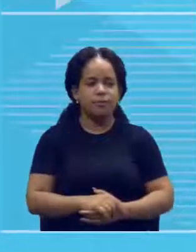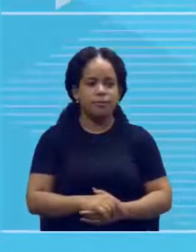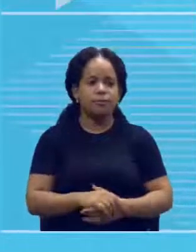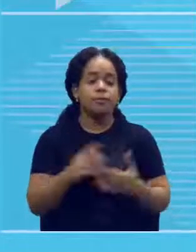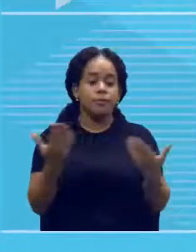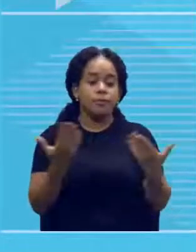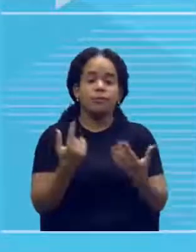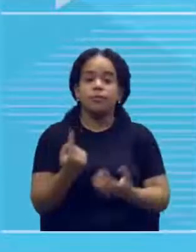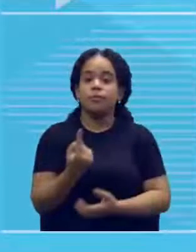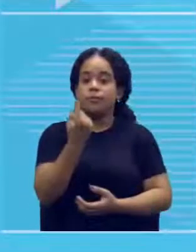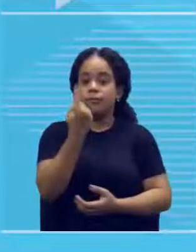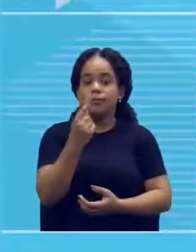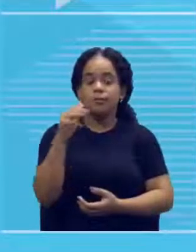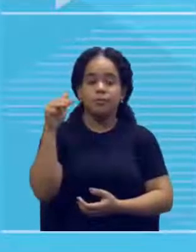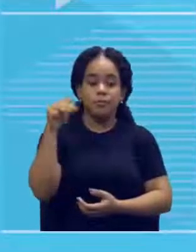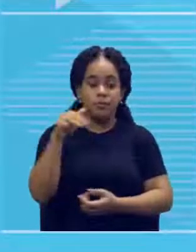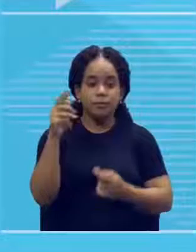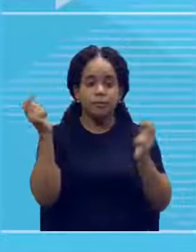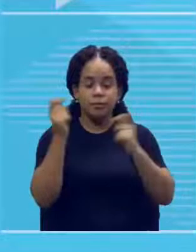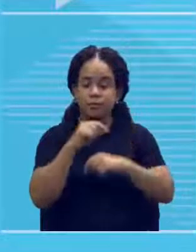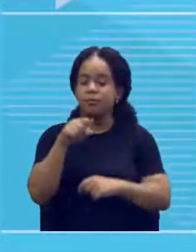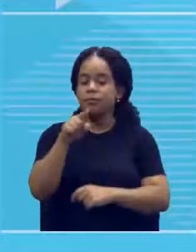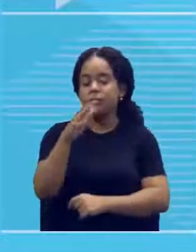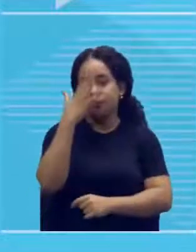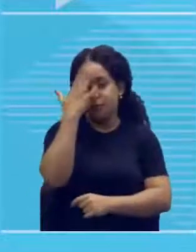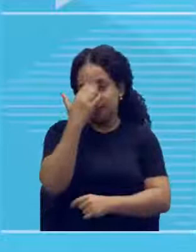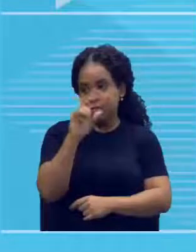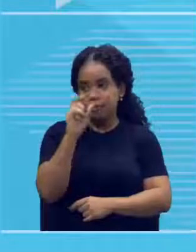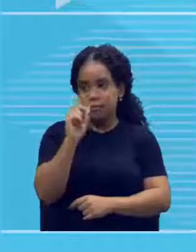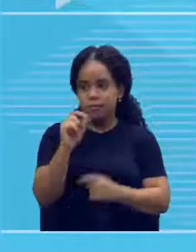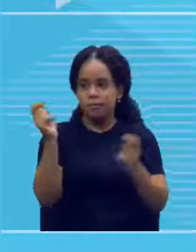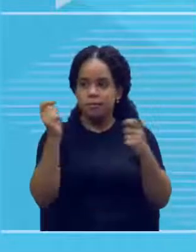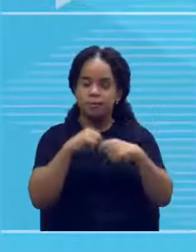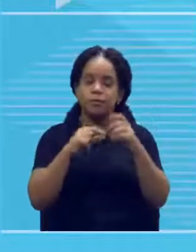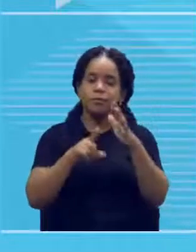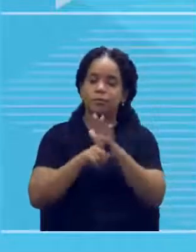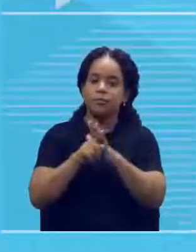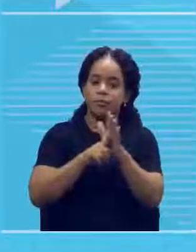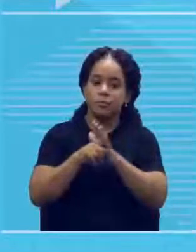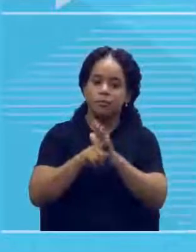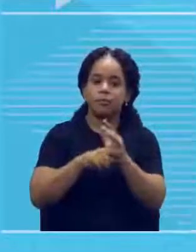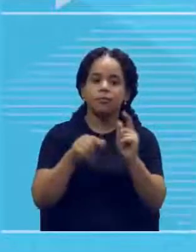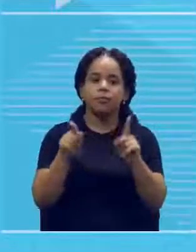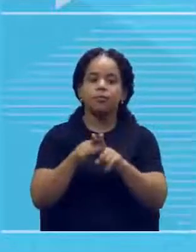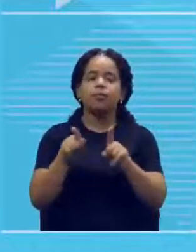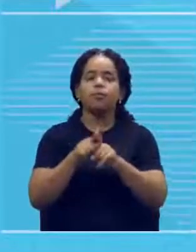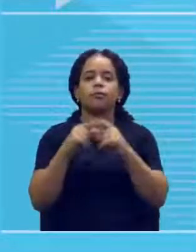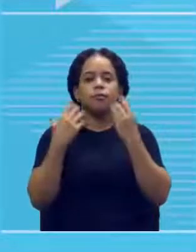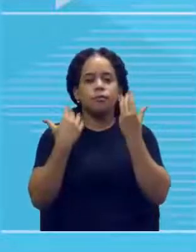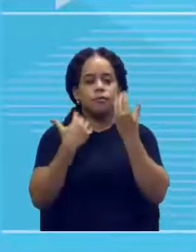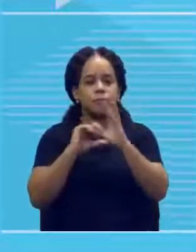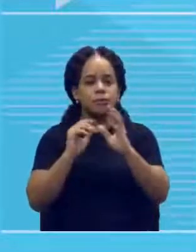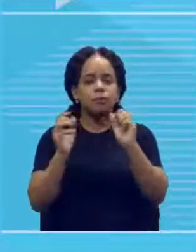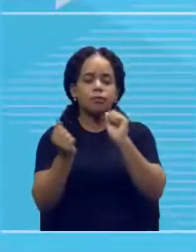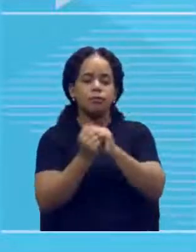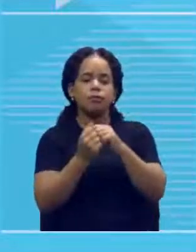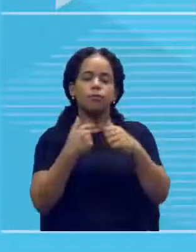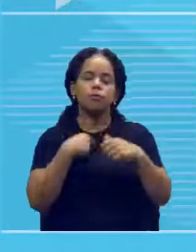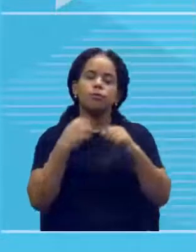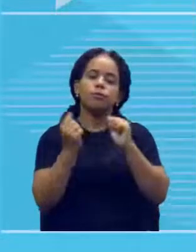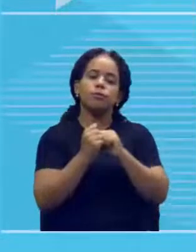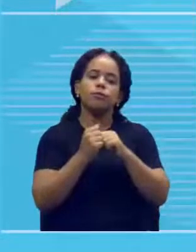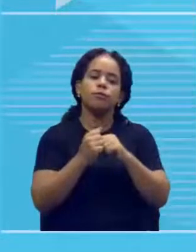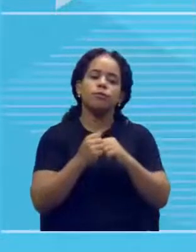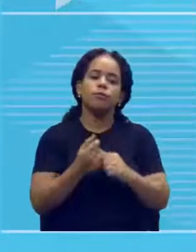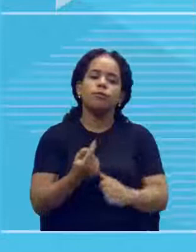Vou dar um minutinho aí na tela para vocês saberem, para vocês pesquisarem, para vocês compartilharem aqui comigo. Vou